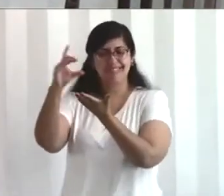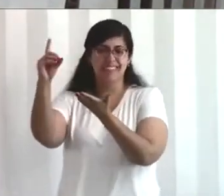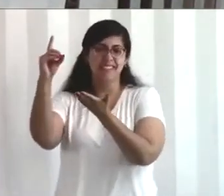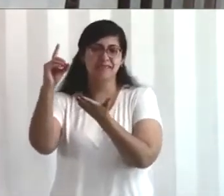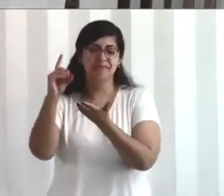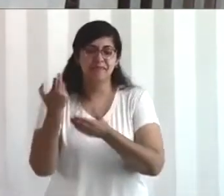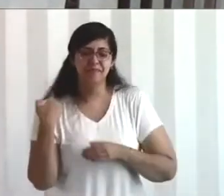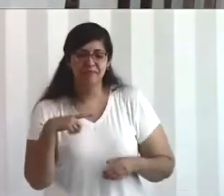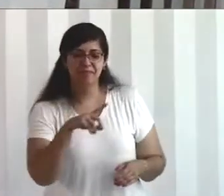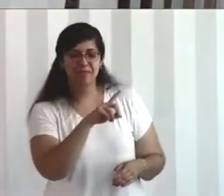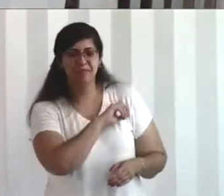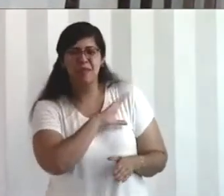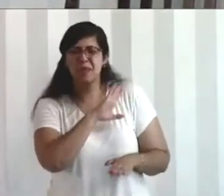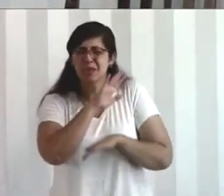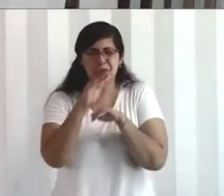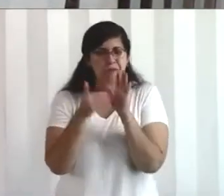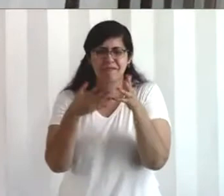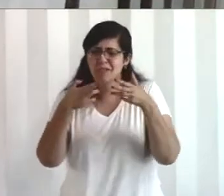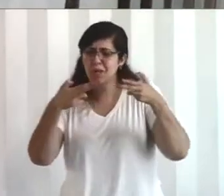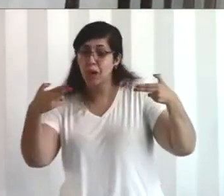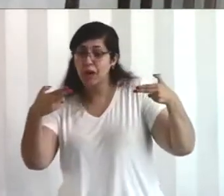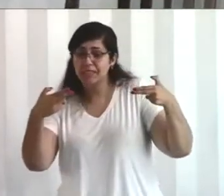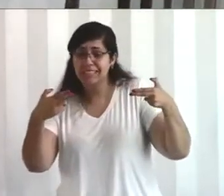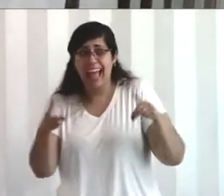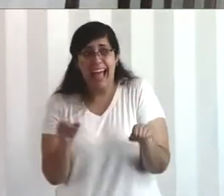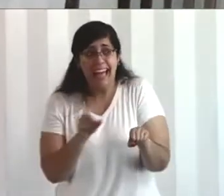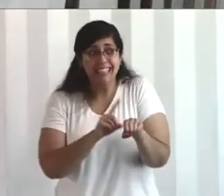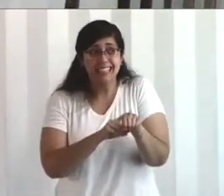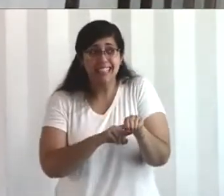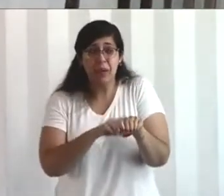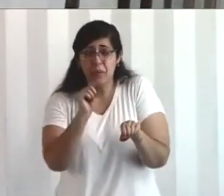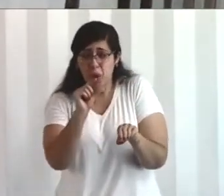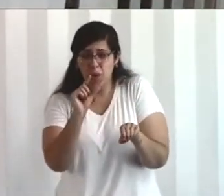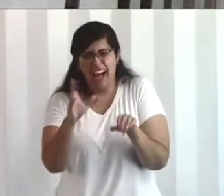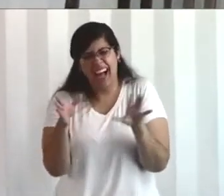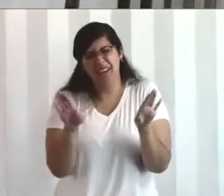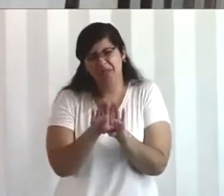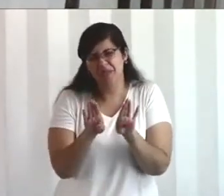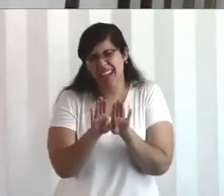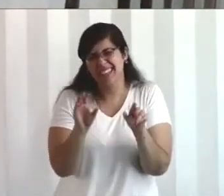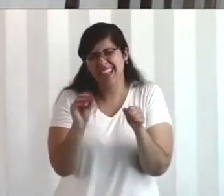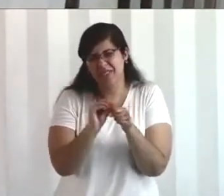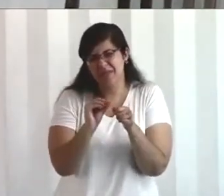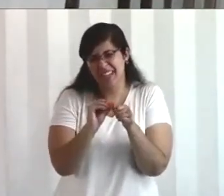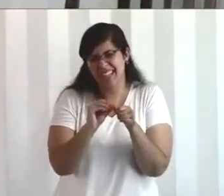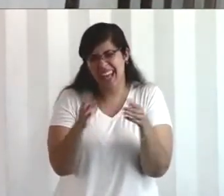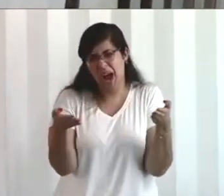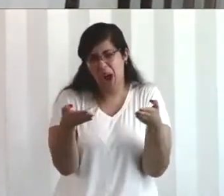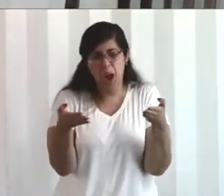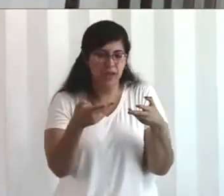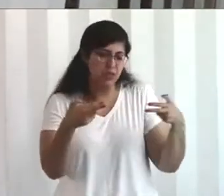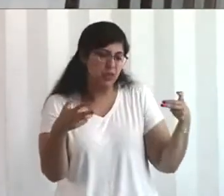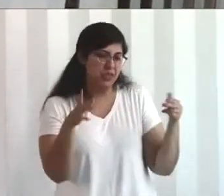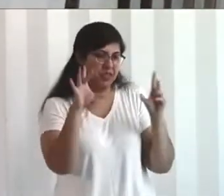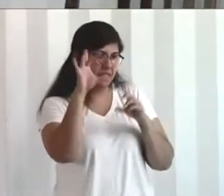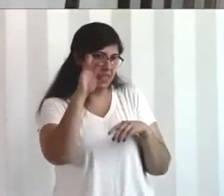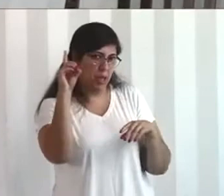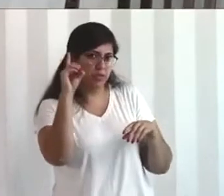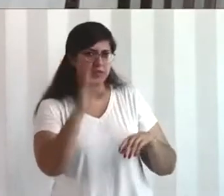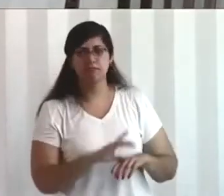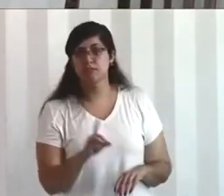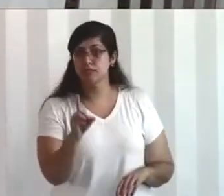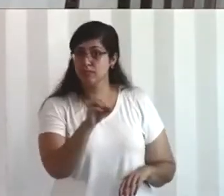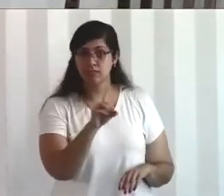dos afazeres do Senhor quando sobra tempo. Nós temos de fazer as coisas para o Senhor enquanto há